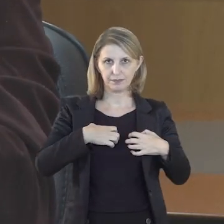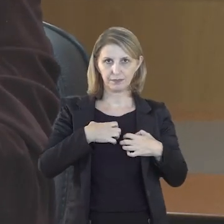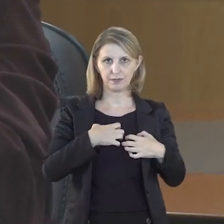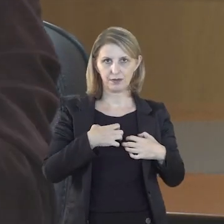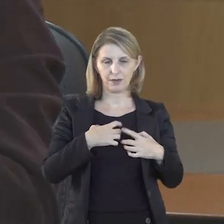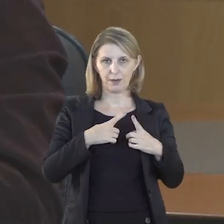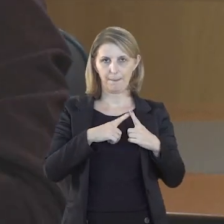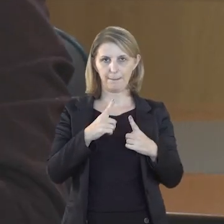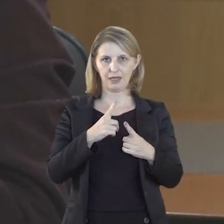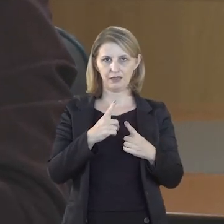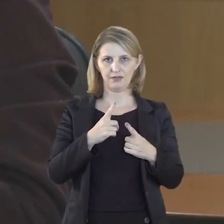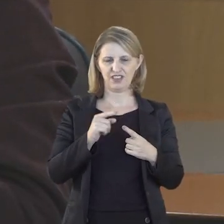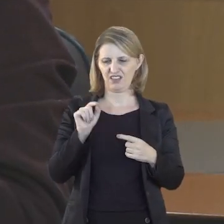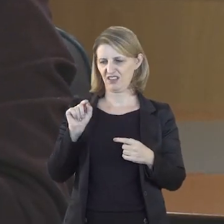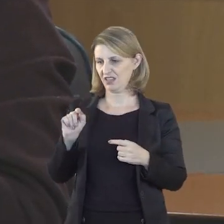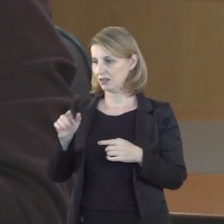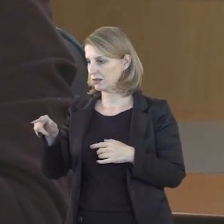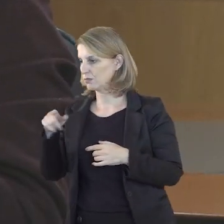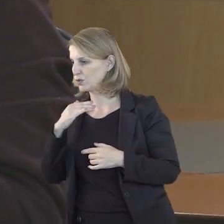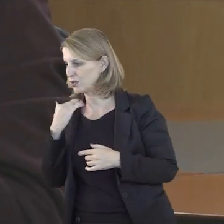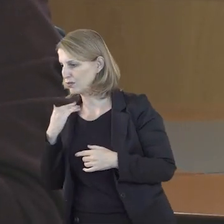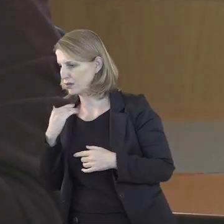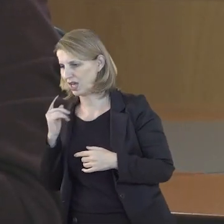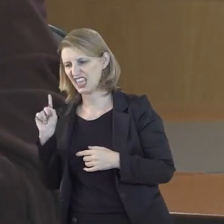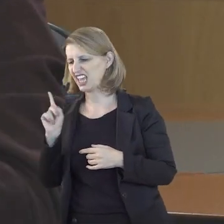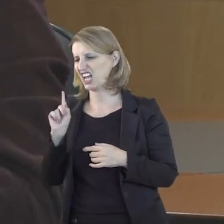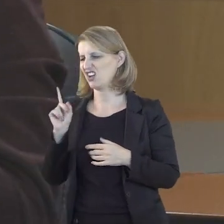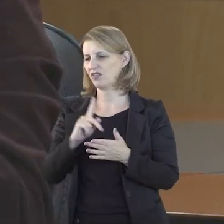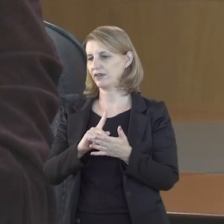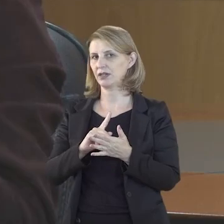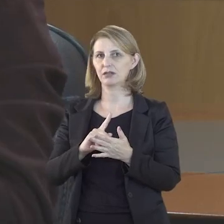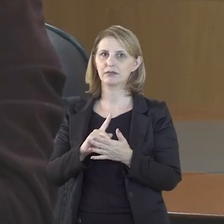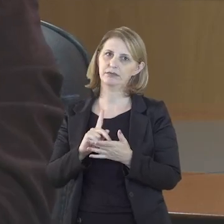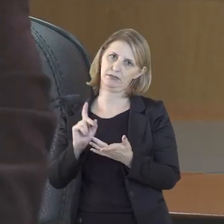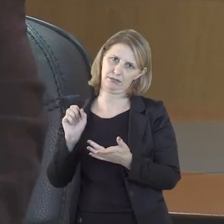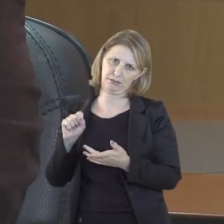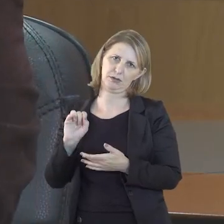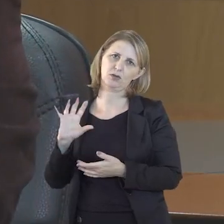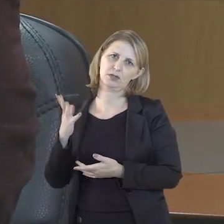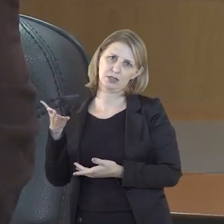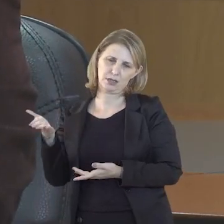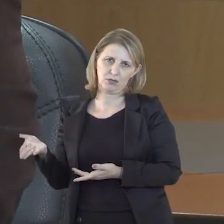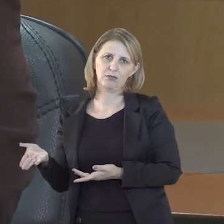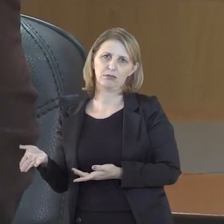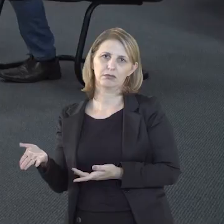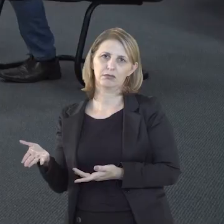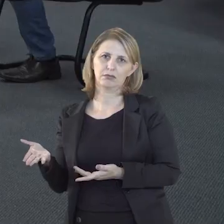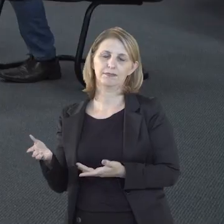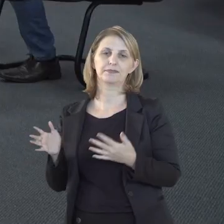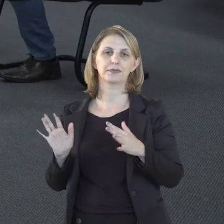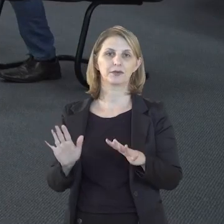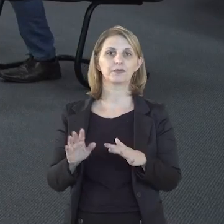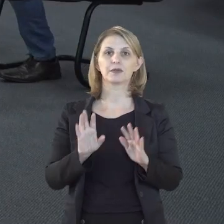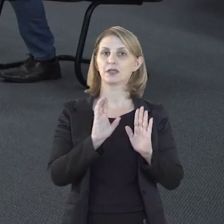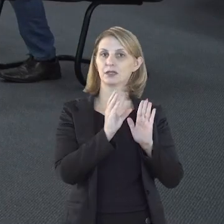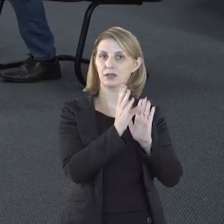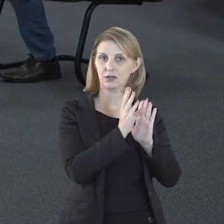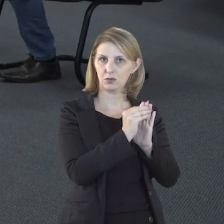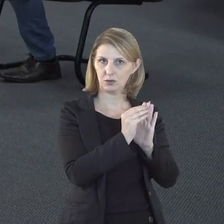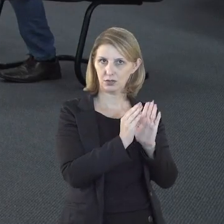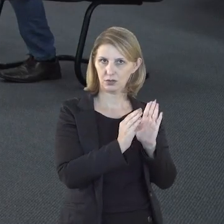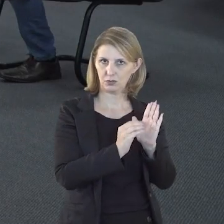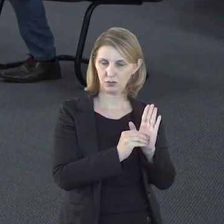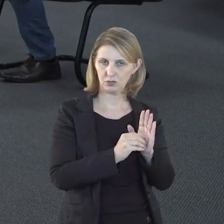a fazer uma reorganização, mas não é alienar negando aquilo que eu estou sentindo. E